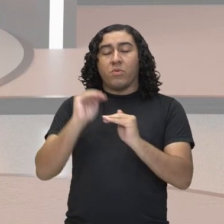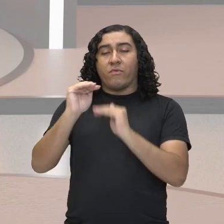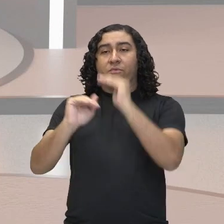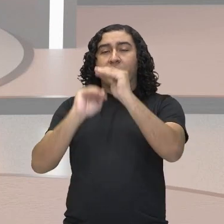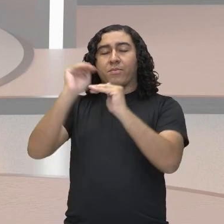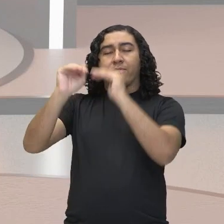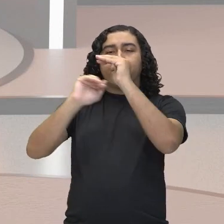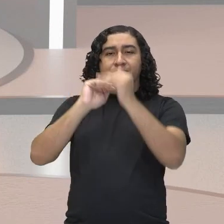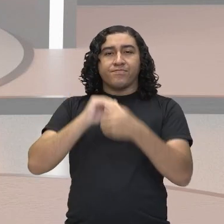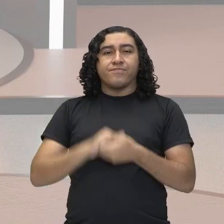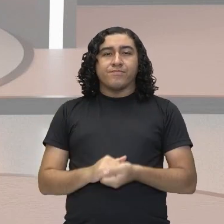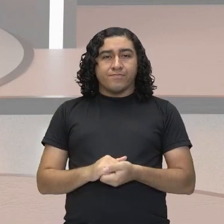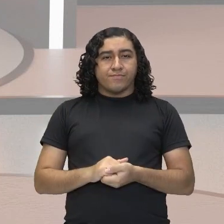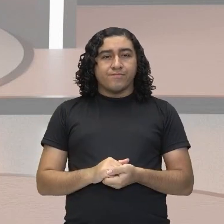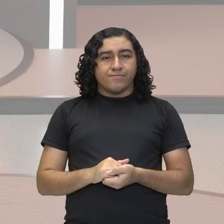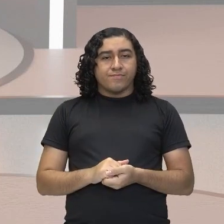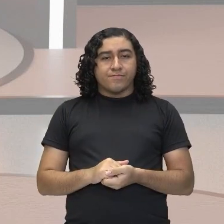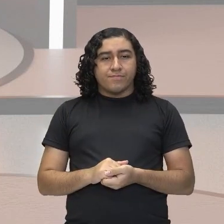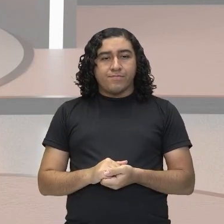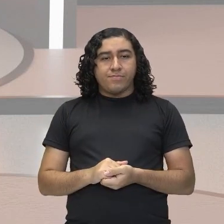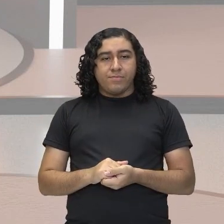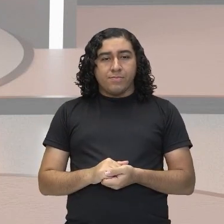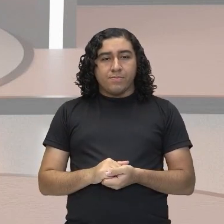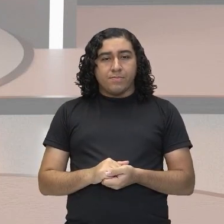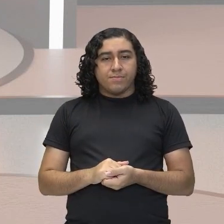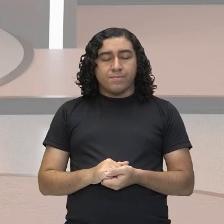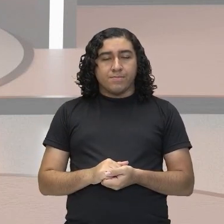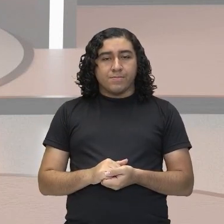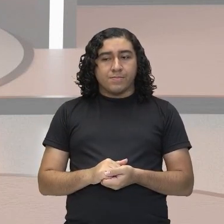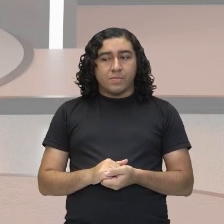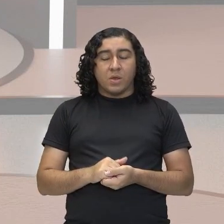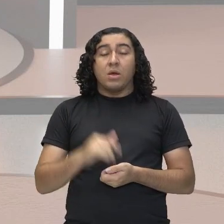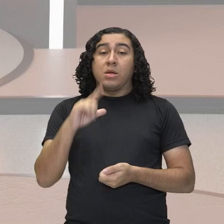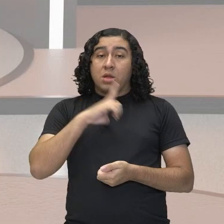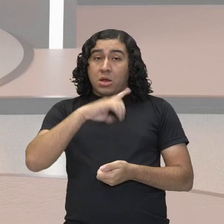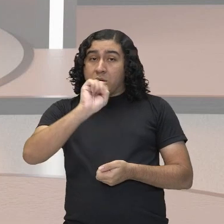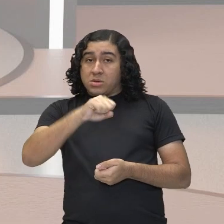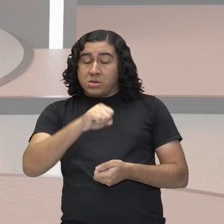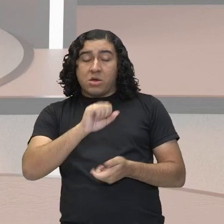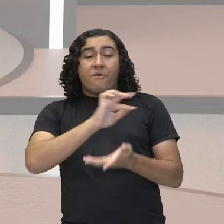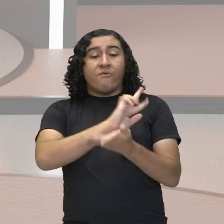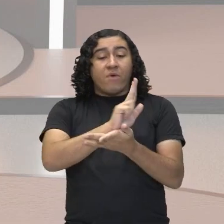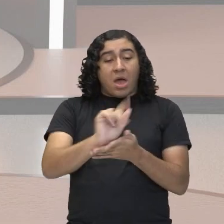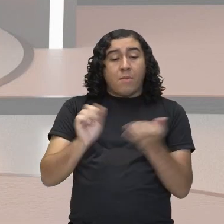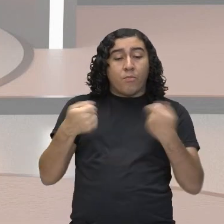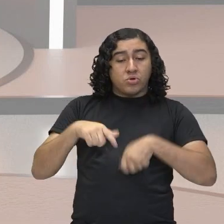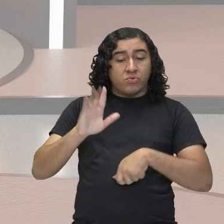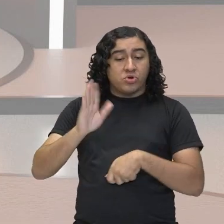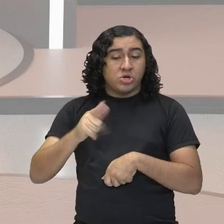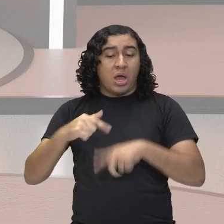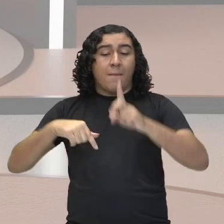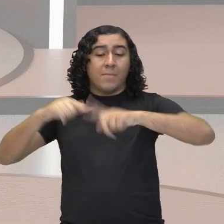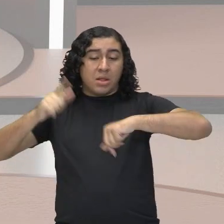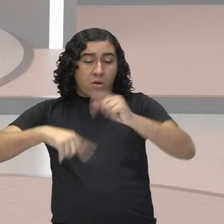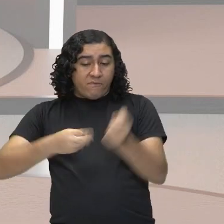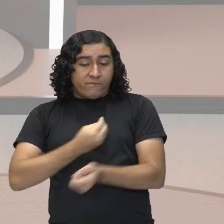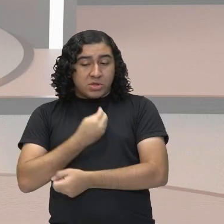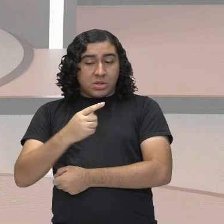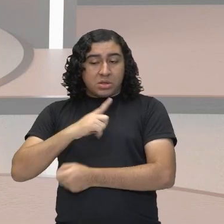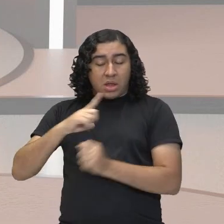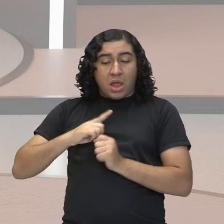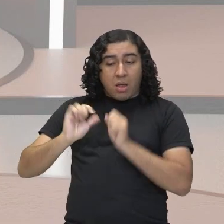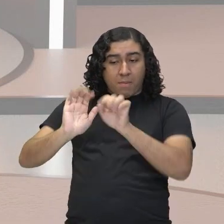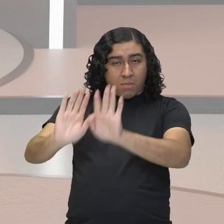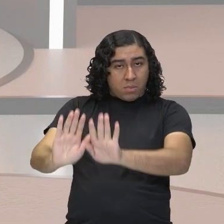Ele começa a se construir, tá certo? Então, existem as coisas que já estão prontas ali e existem as coisas